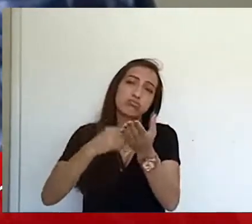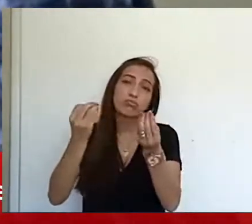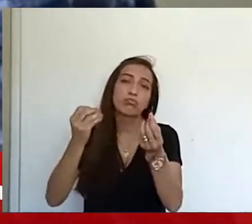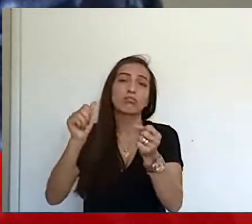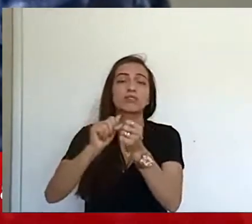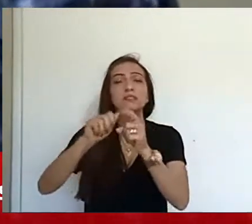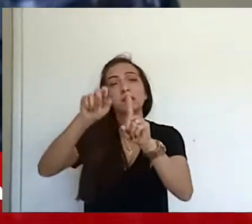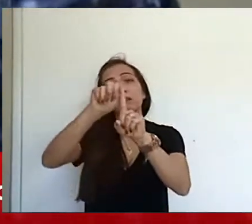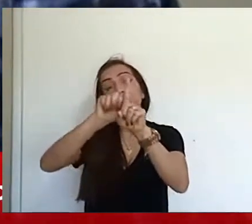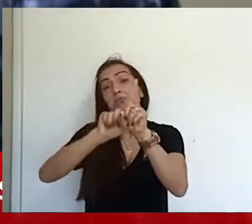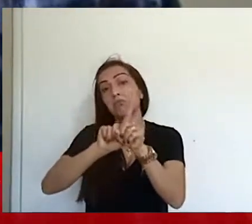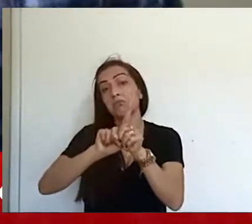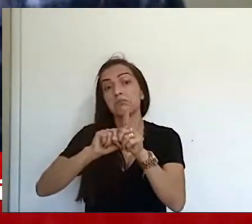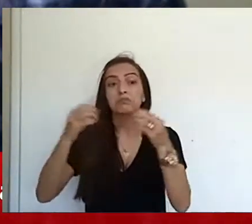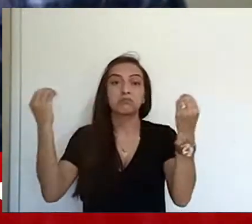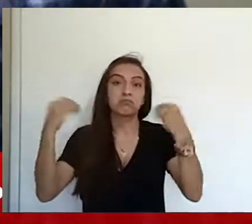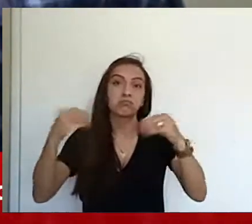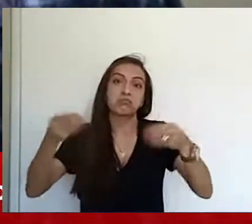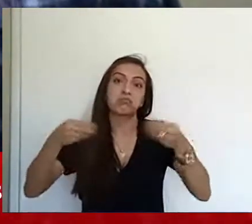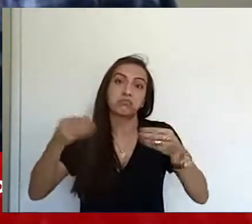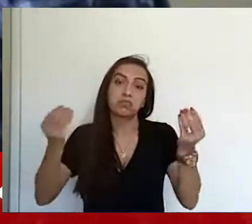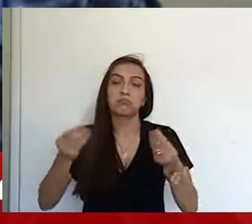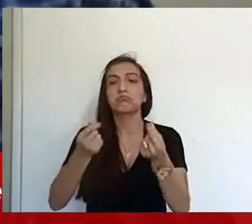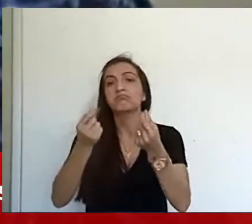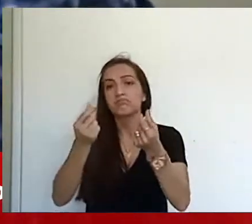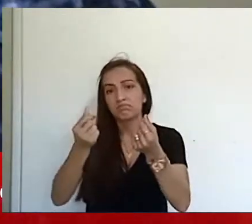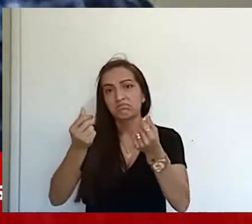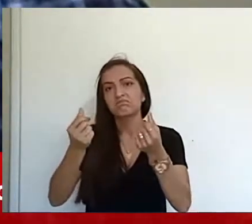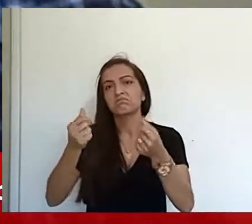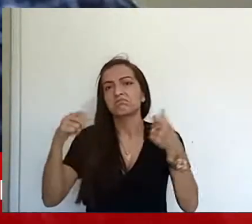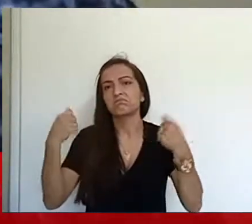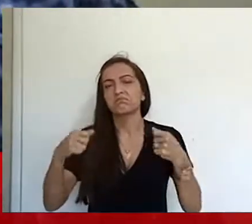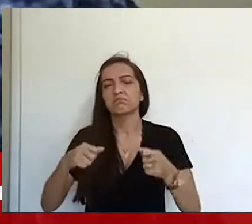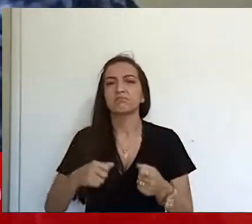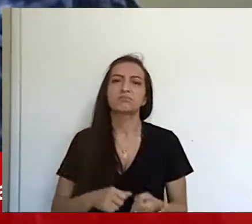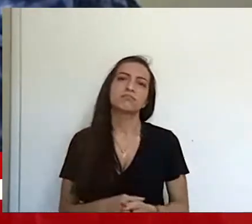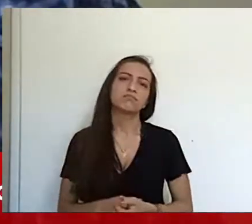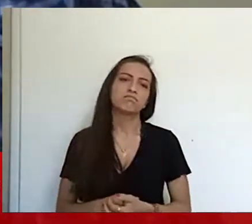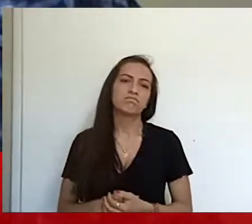as famílias de baixa renda, né? E, por último,